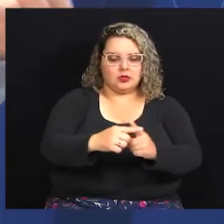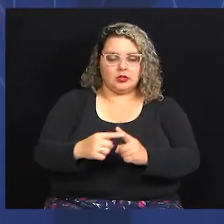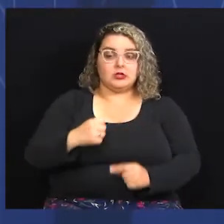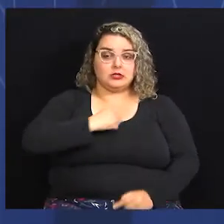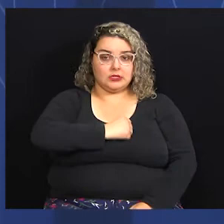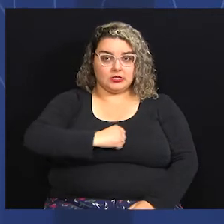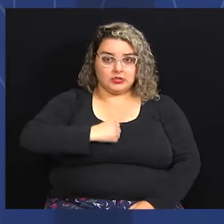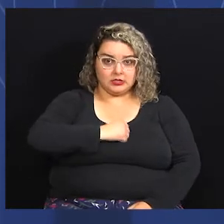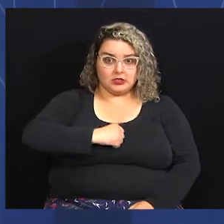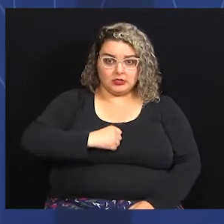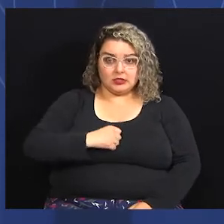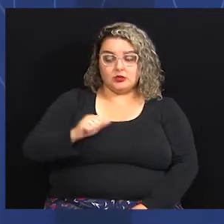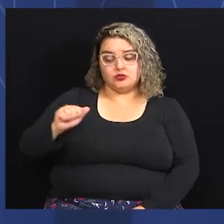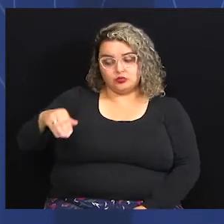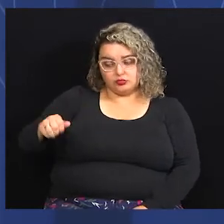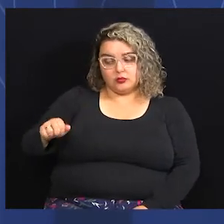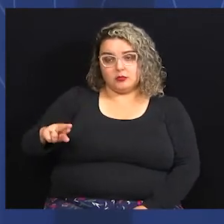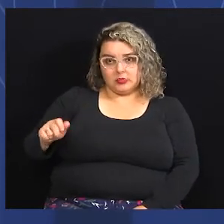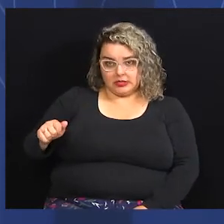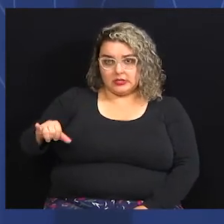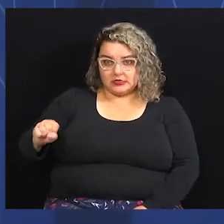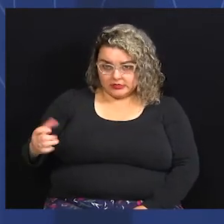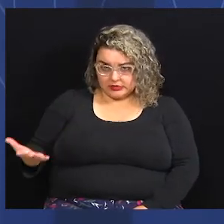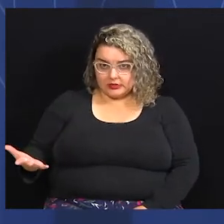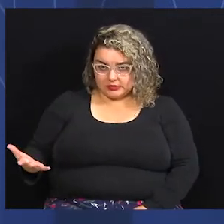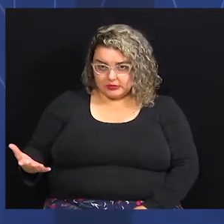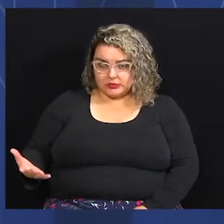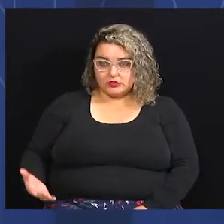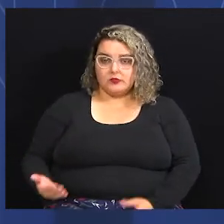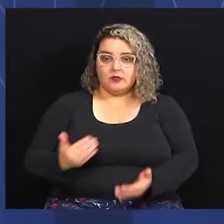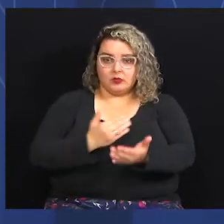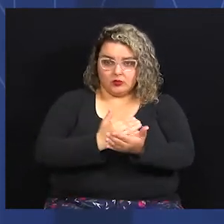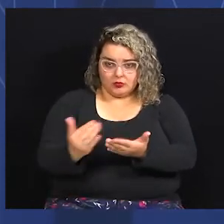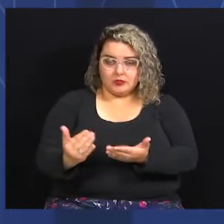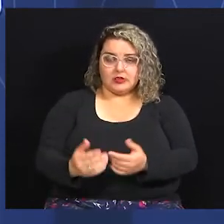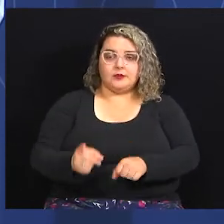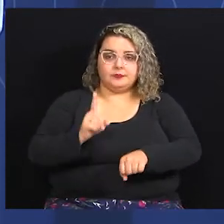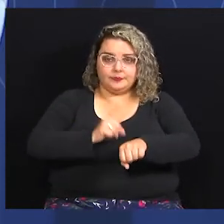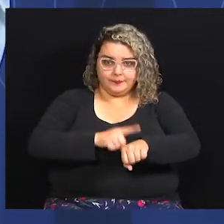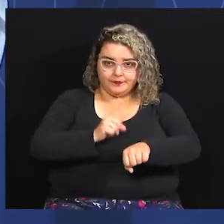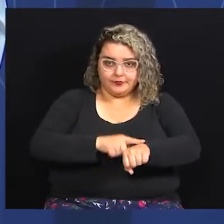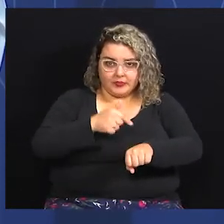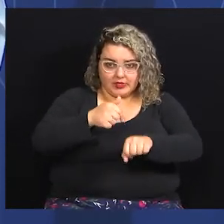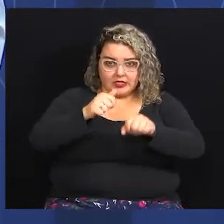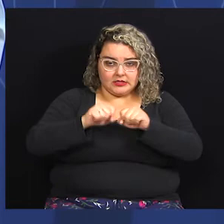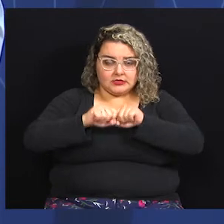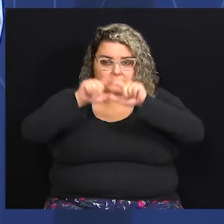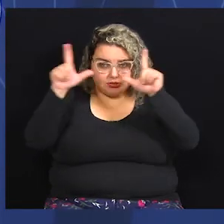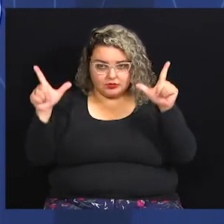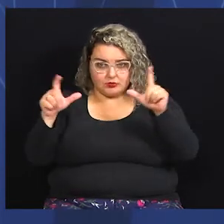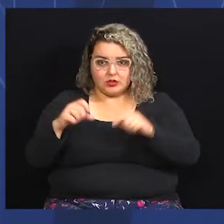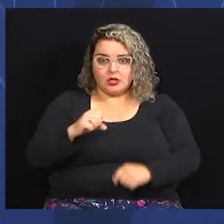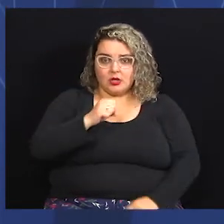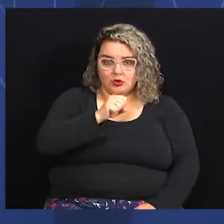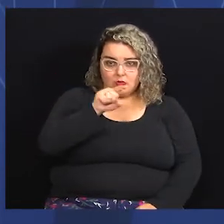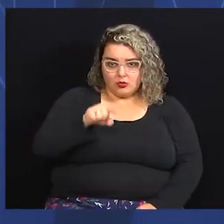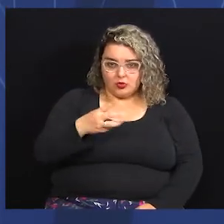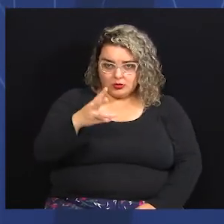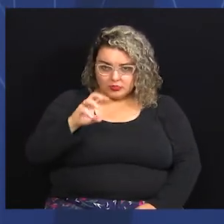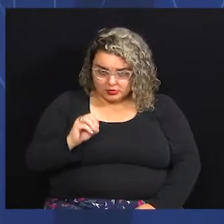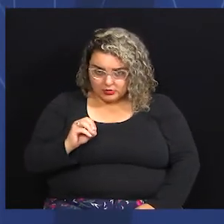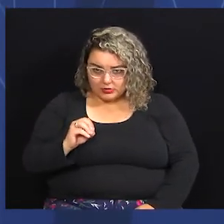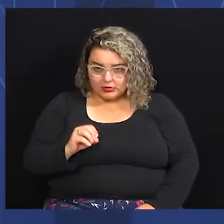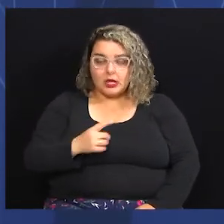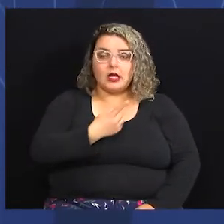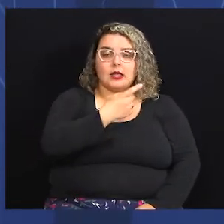da Saudade e Nossa Senhora da Conceição Amarás vão ser as 7 horas da manhã 8:30